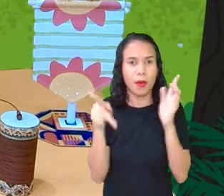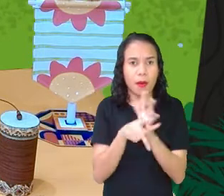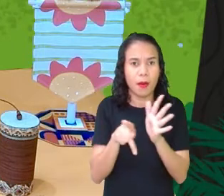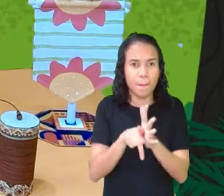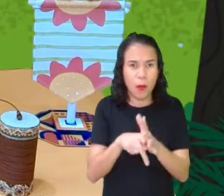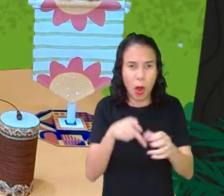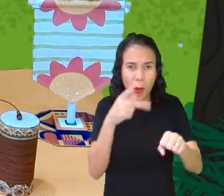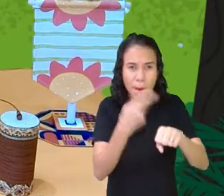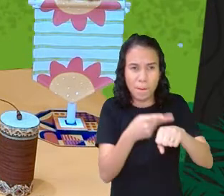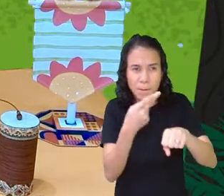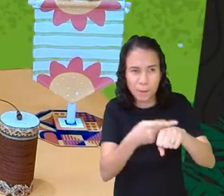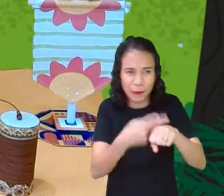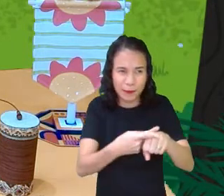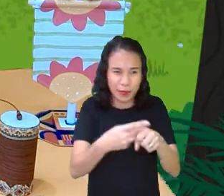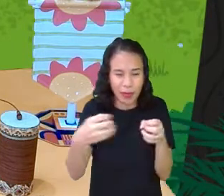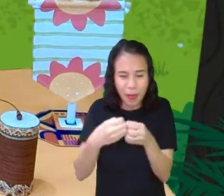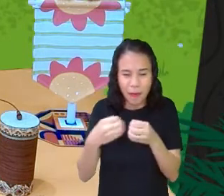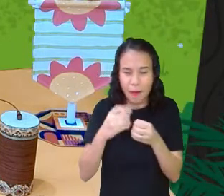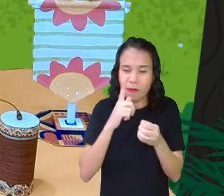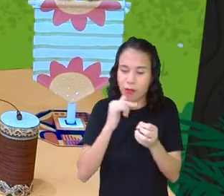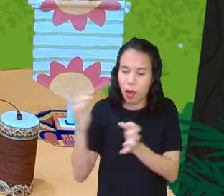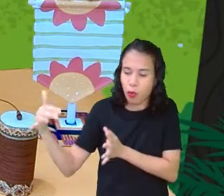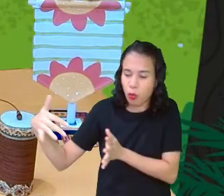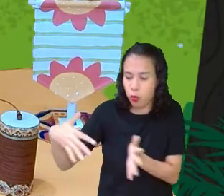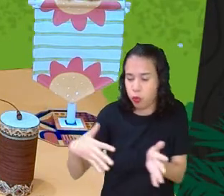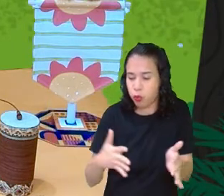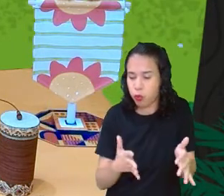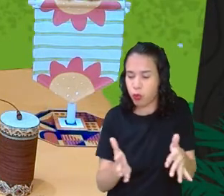pedra, na beira do rio.